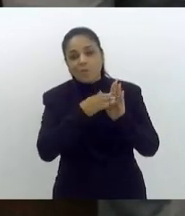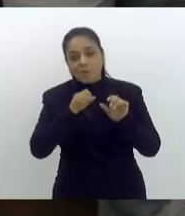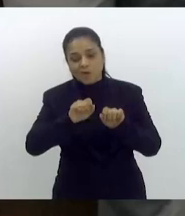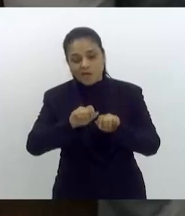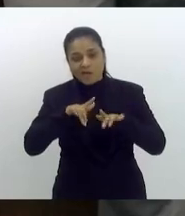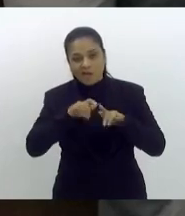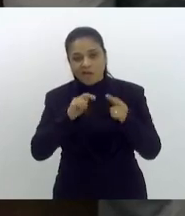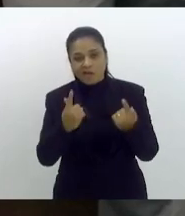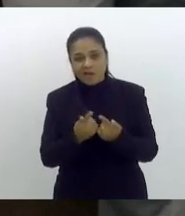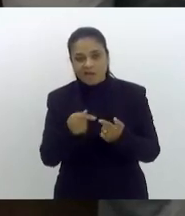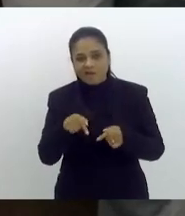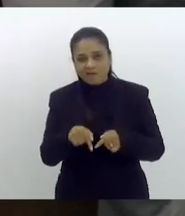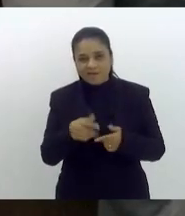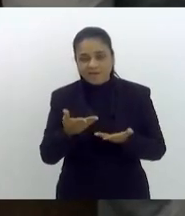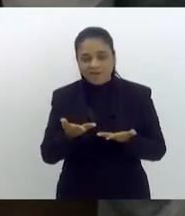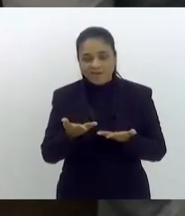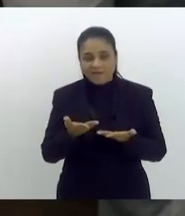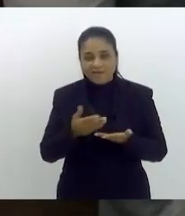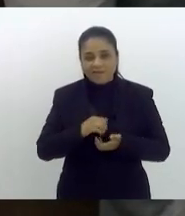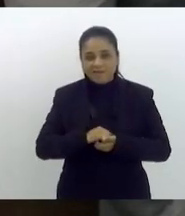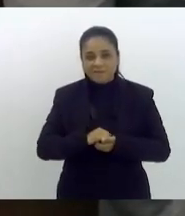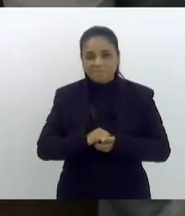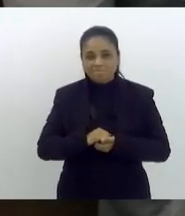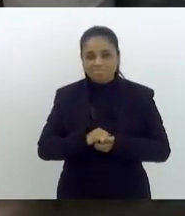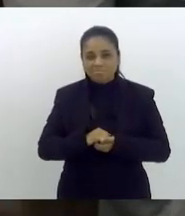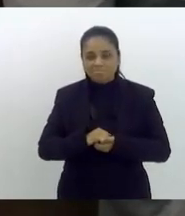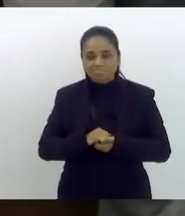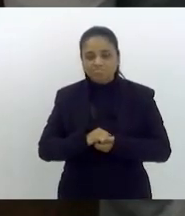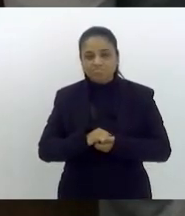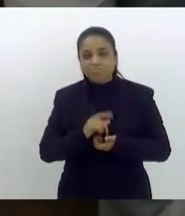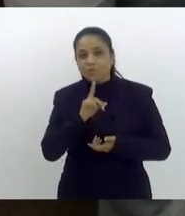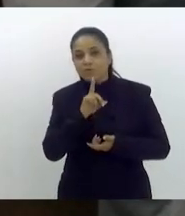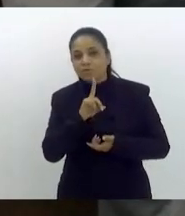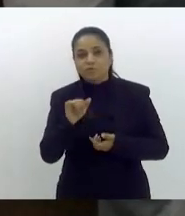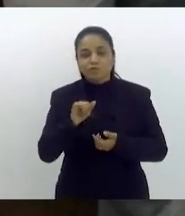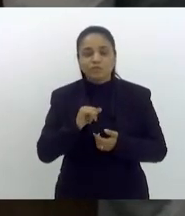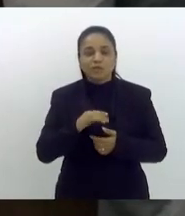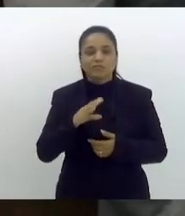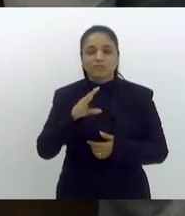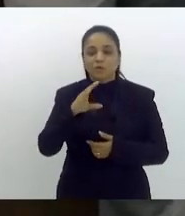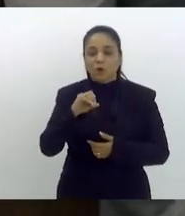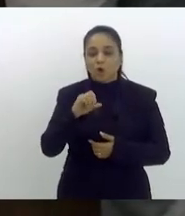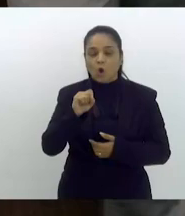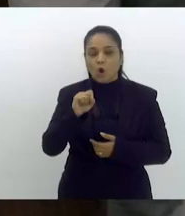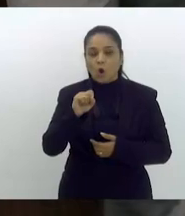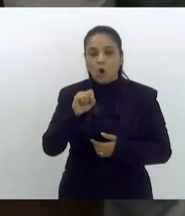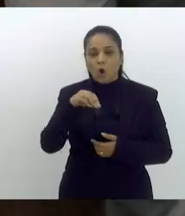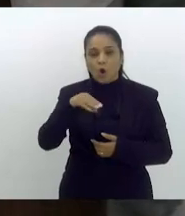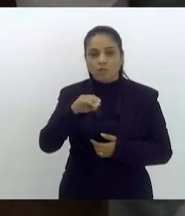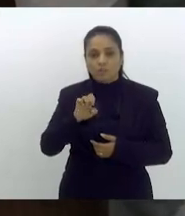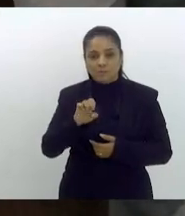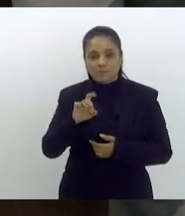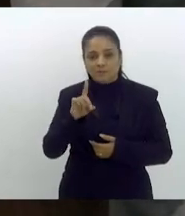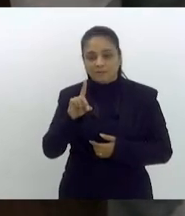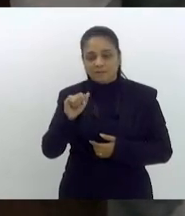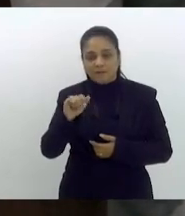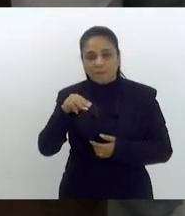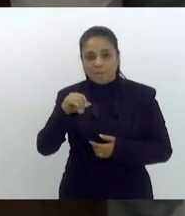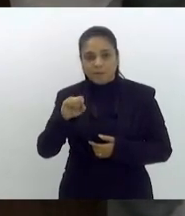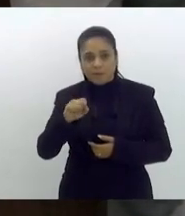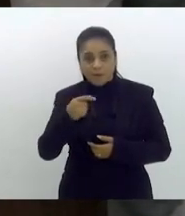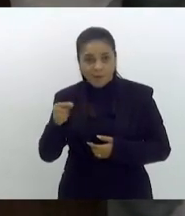casa que no dia de Cosme Damião não se tenha mais doce